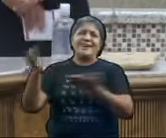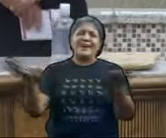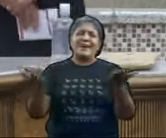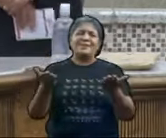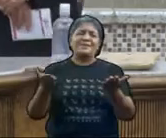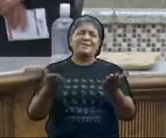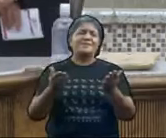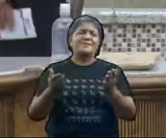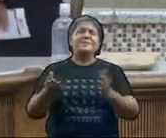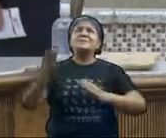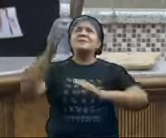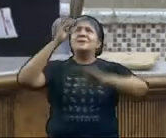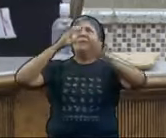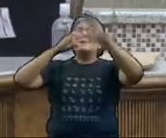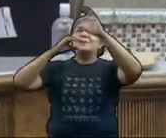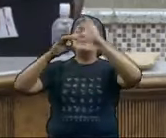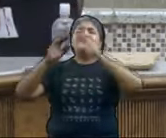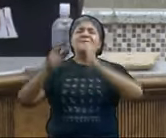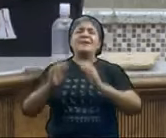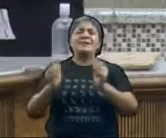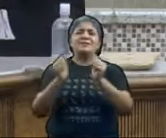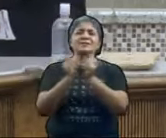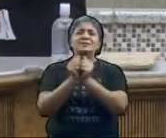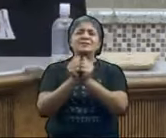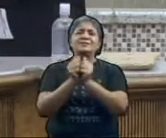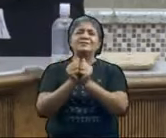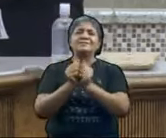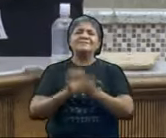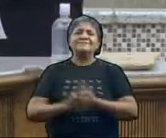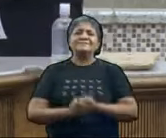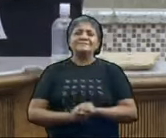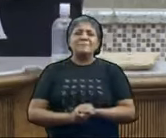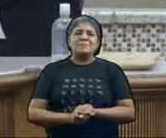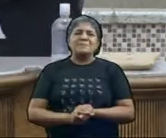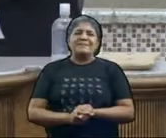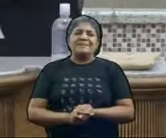um corinho com a nossa equipe, logo após faremos uma oração, e eu quero que enquanto